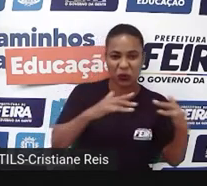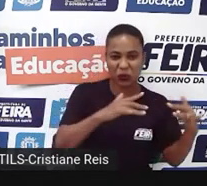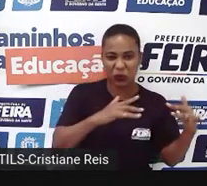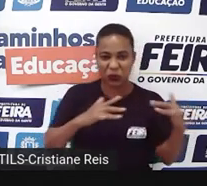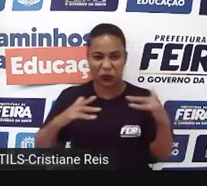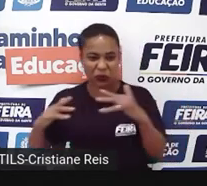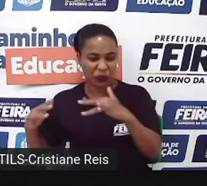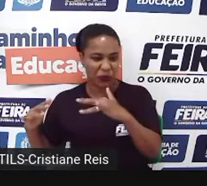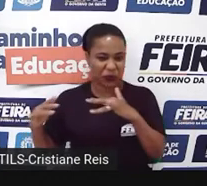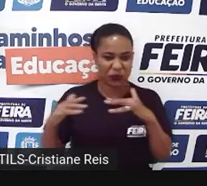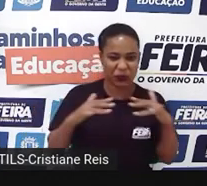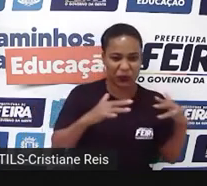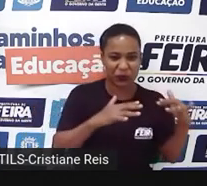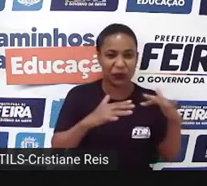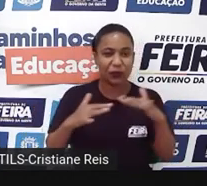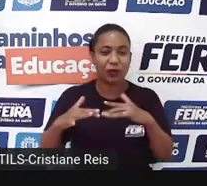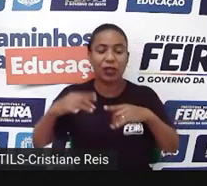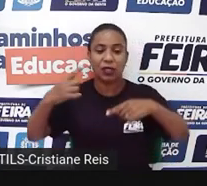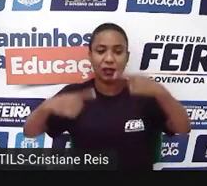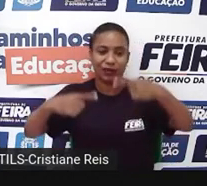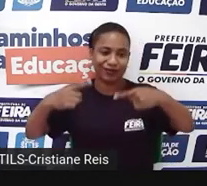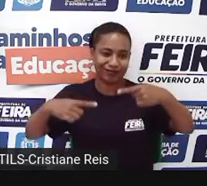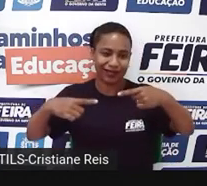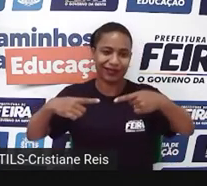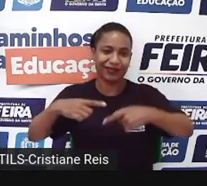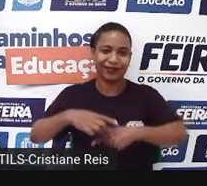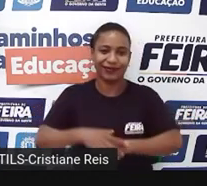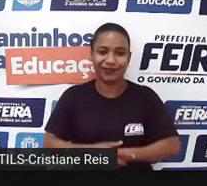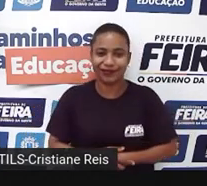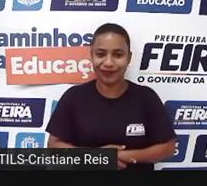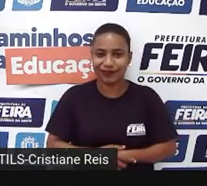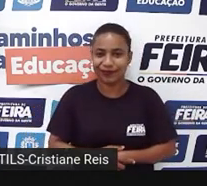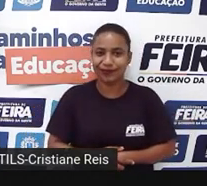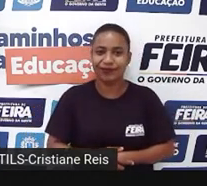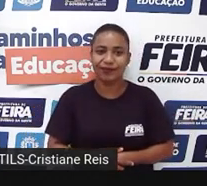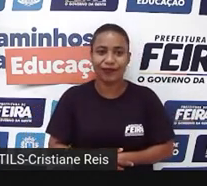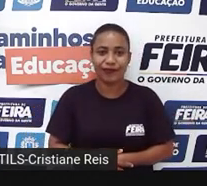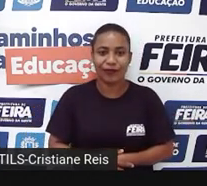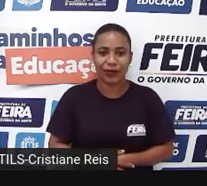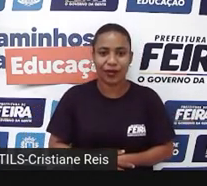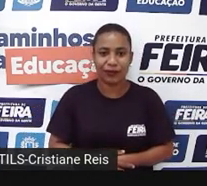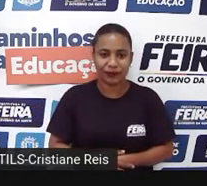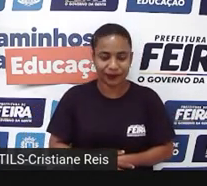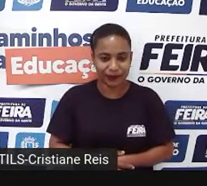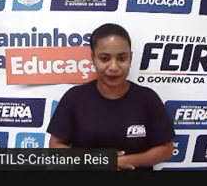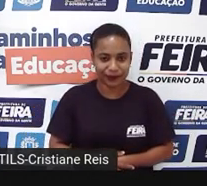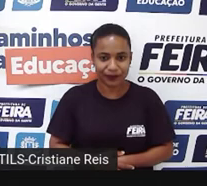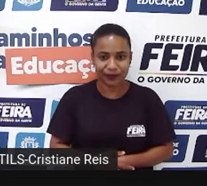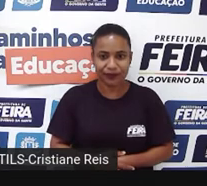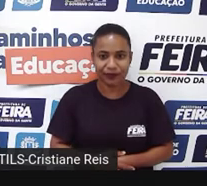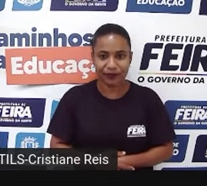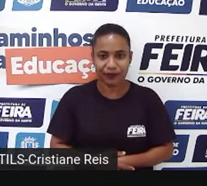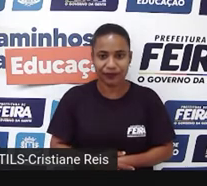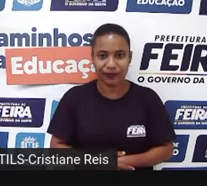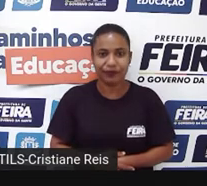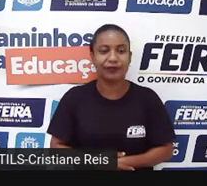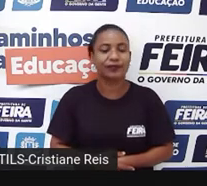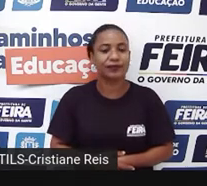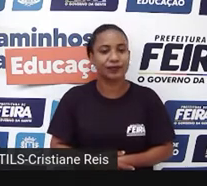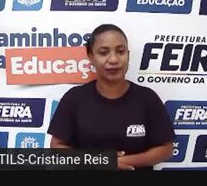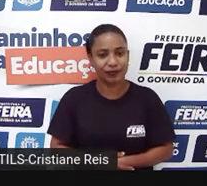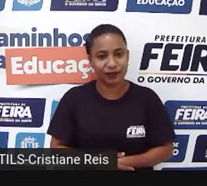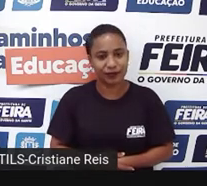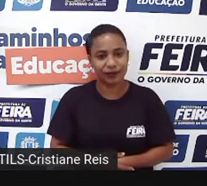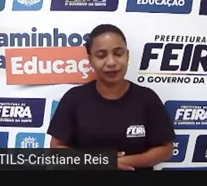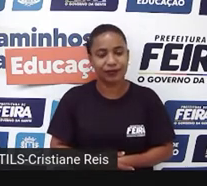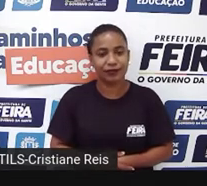o filme. So, the big villain will be the